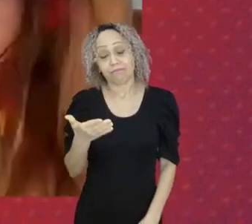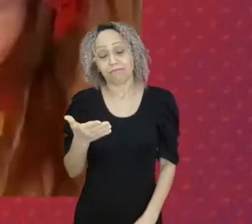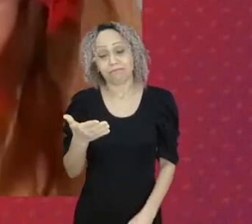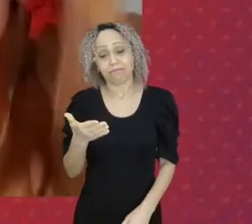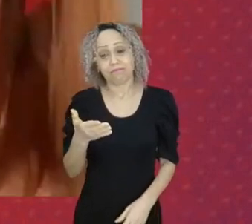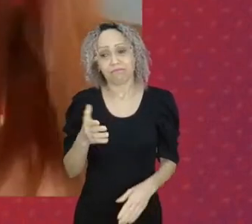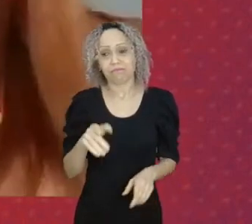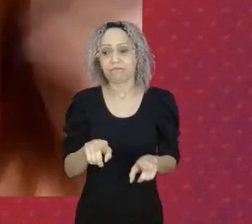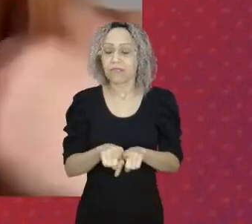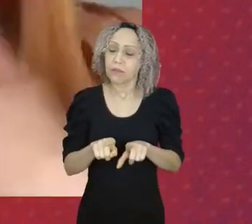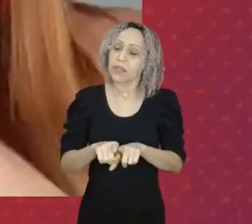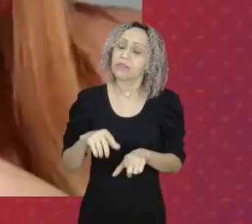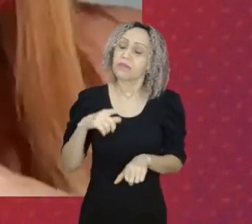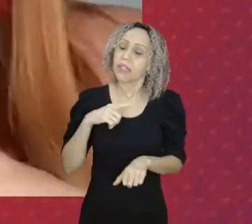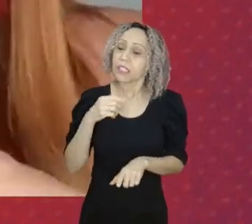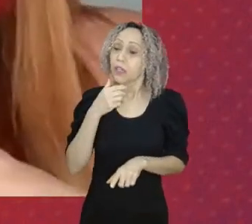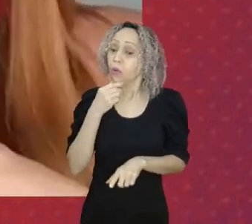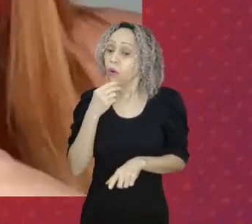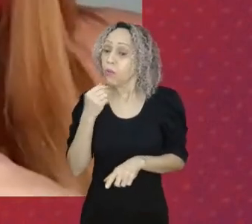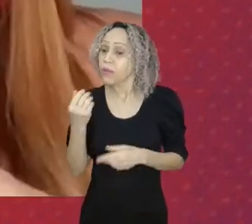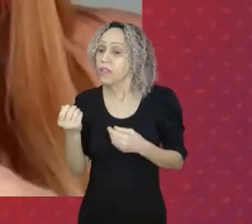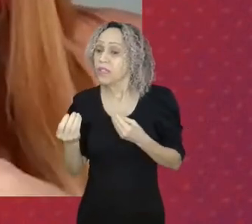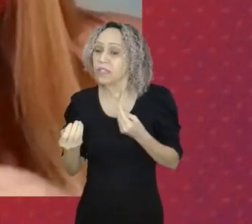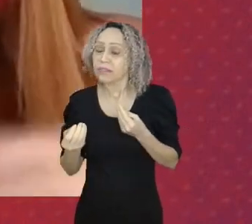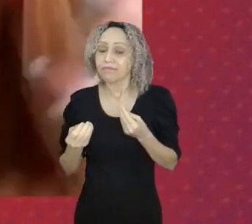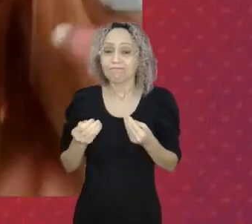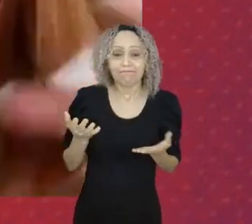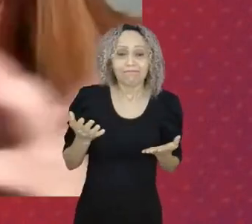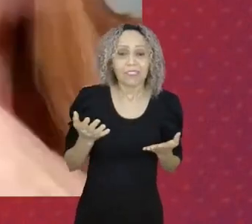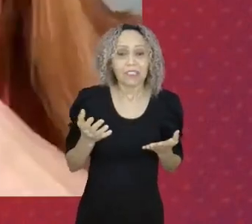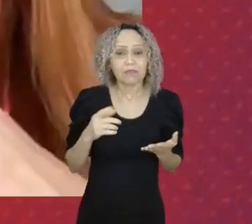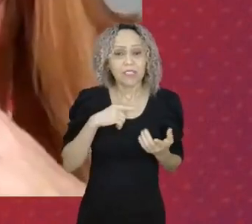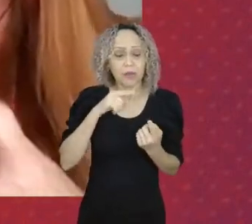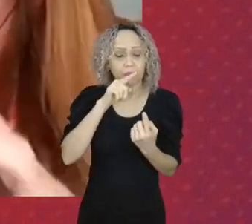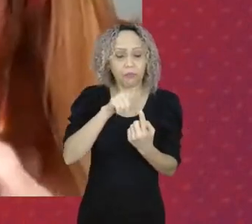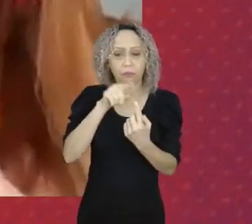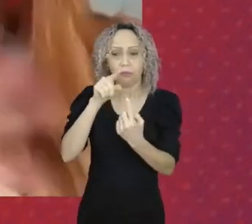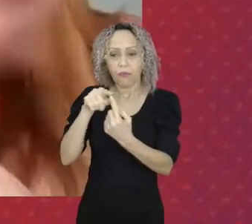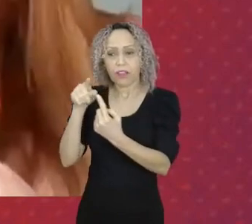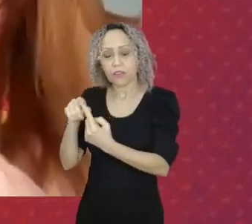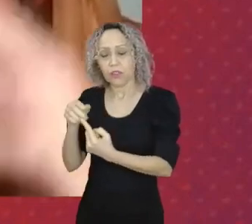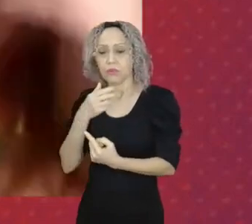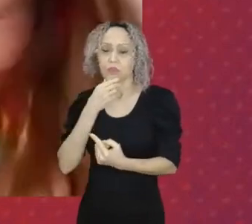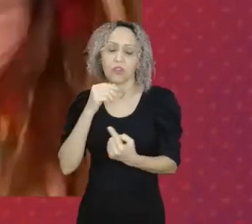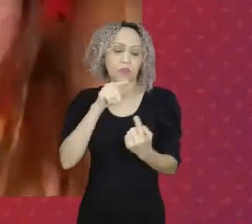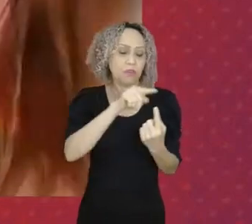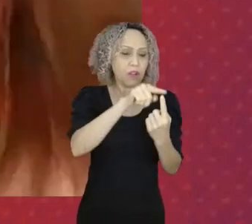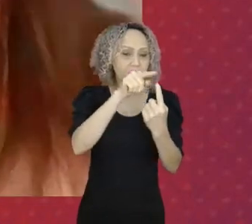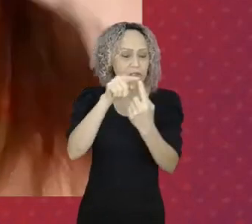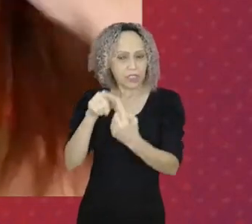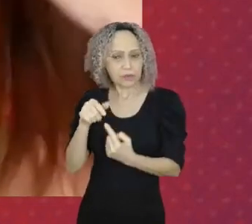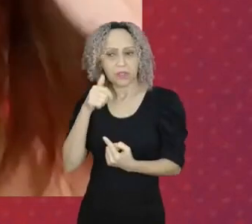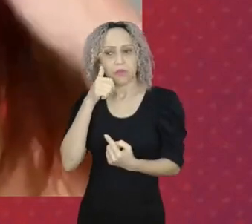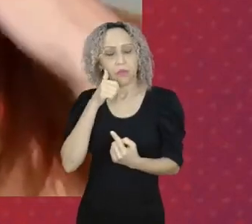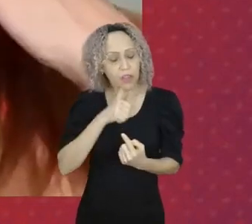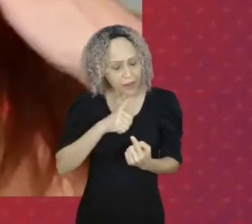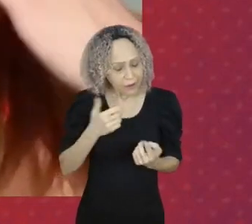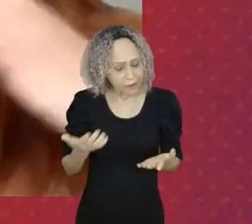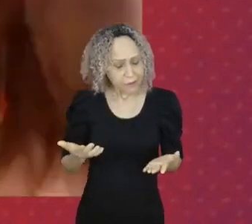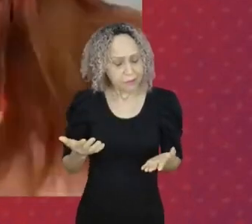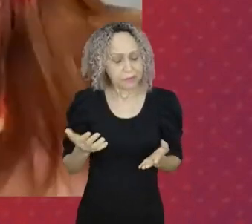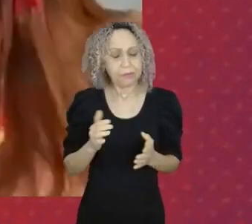Isso coloca em xeque, inclusive, a nossa construção. Eu tenho uma compreensão que a construção da luta feminista, né, da